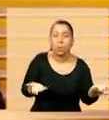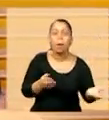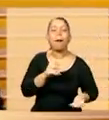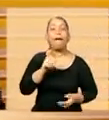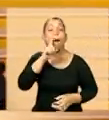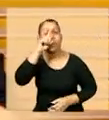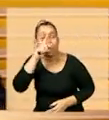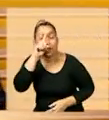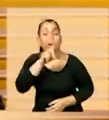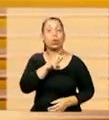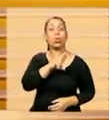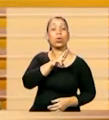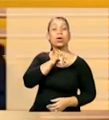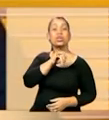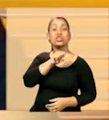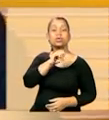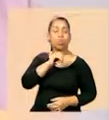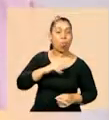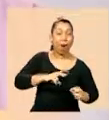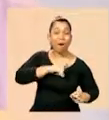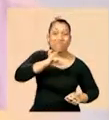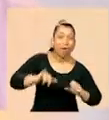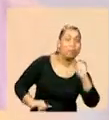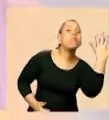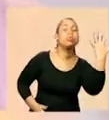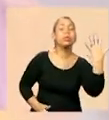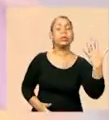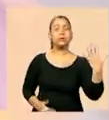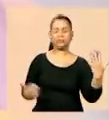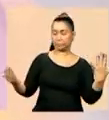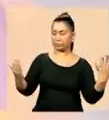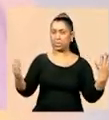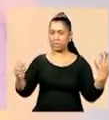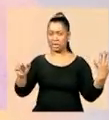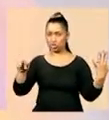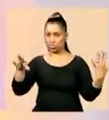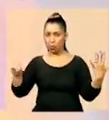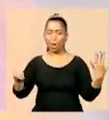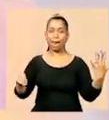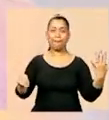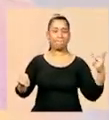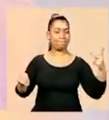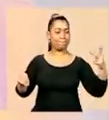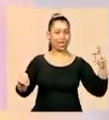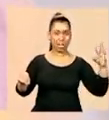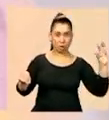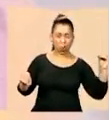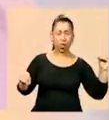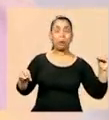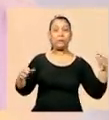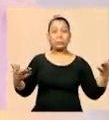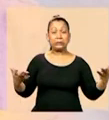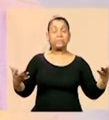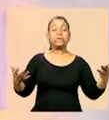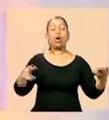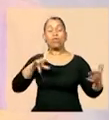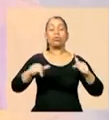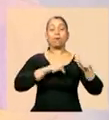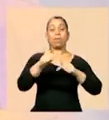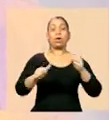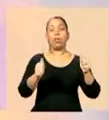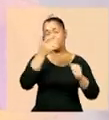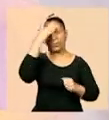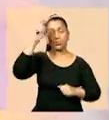que é o perigo e o que é o risco? O risco e o perigo, eu costumo trabalhar isso muito com o trabalhador.